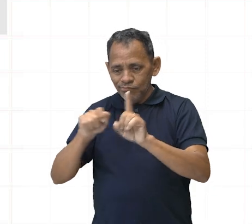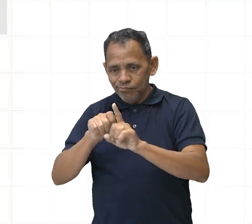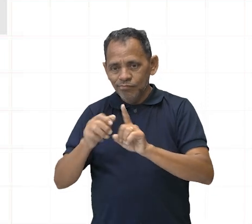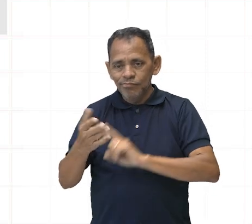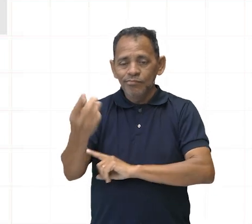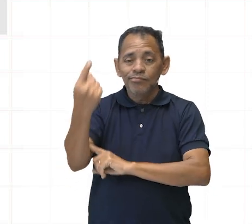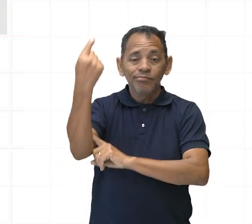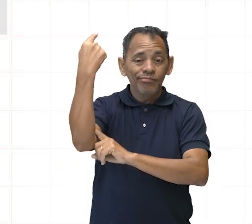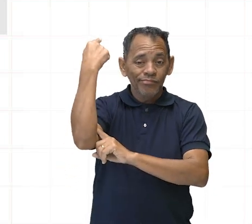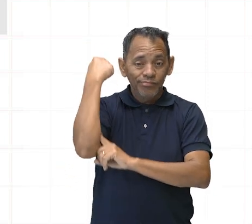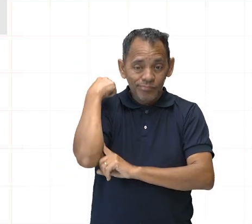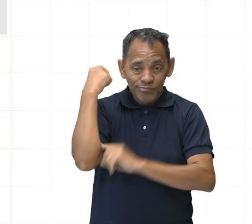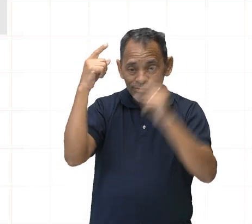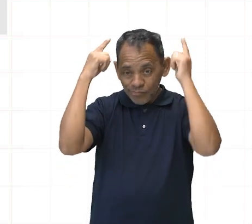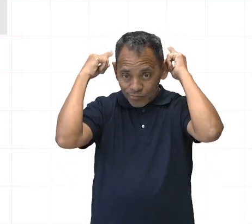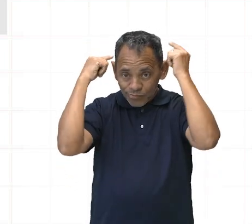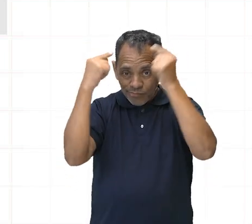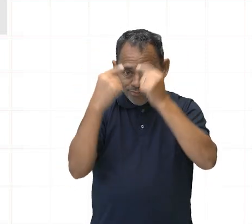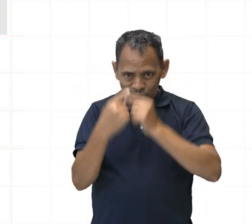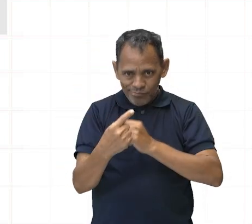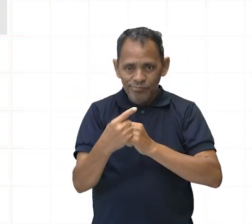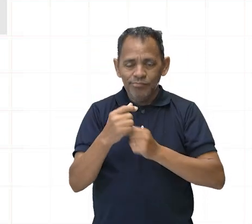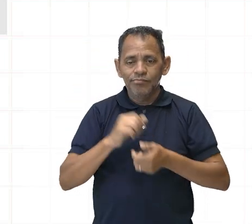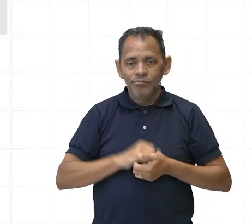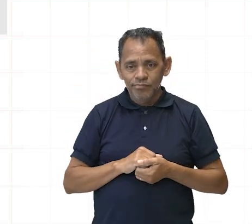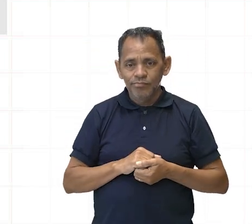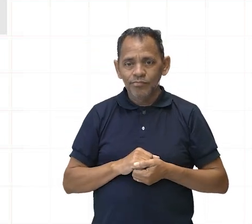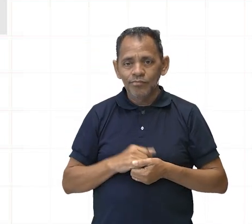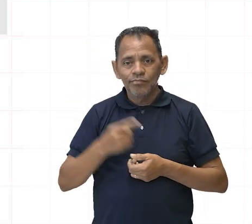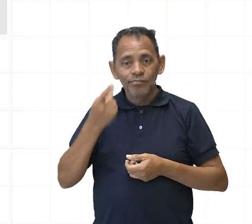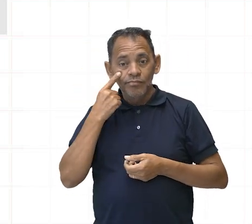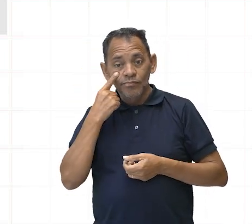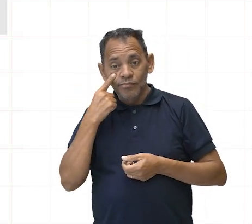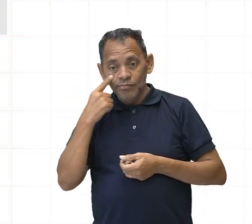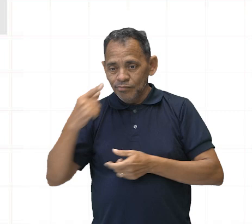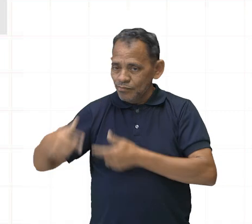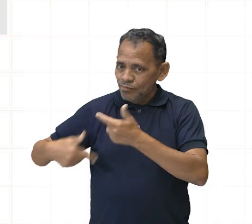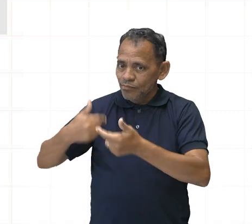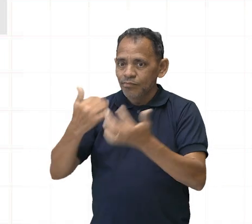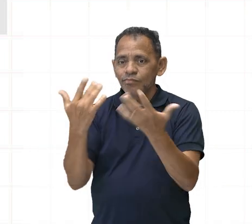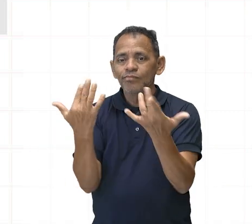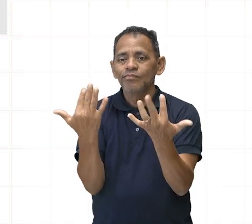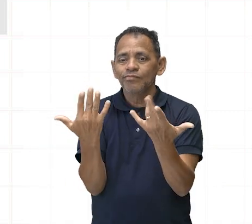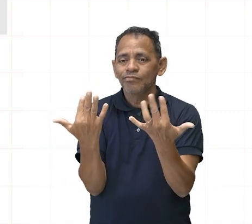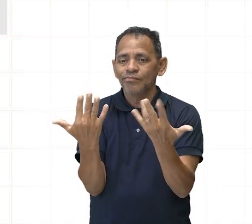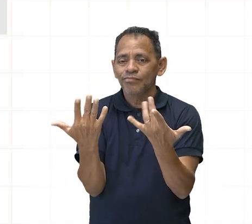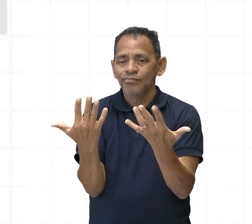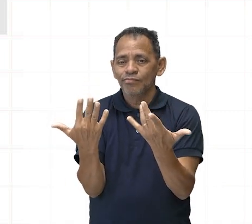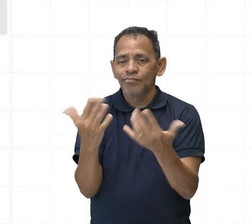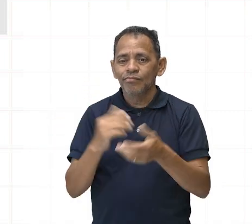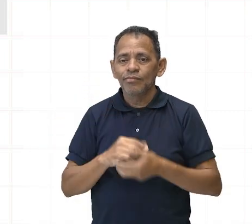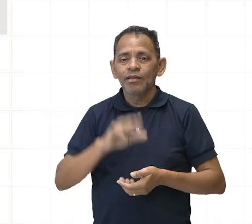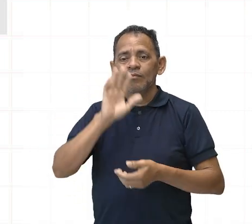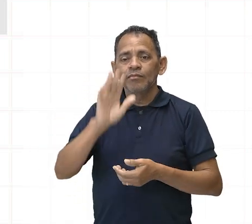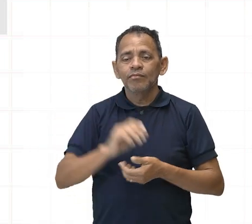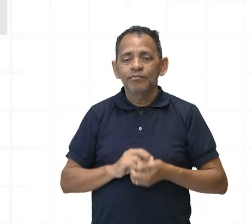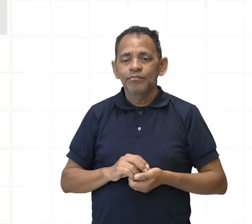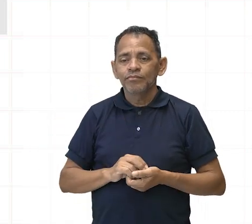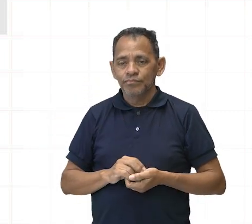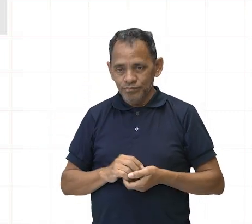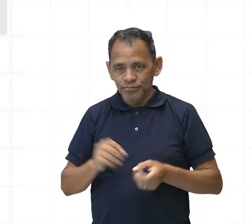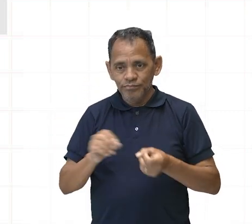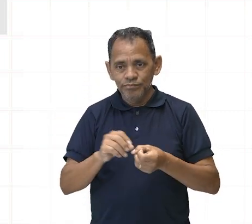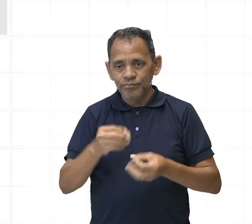em Roma, a gente observa que o trabalho ele era manual, tá? Mas era feito por quem?